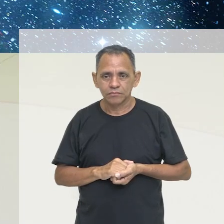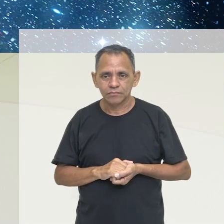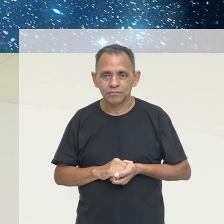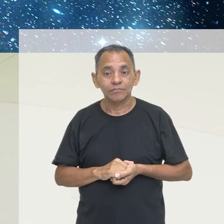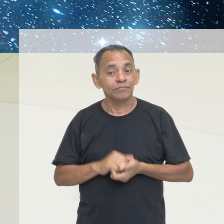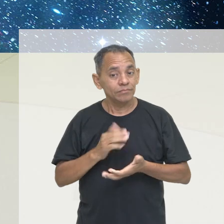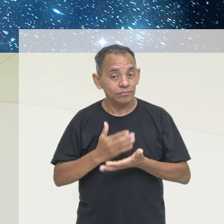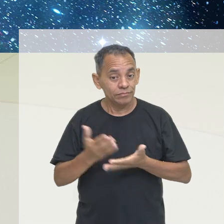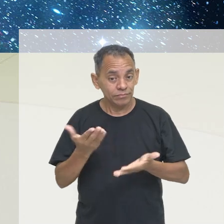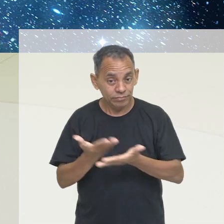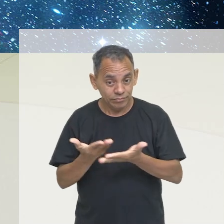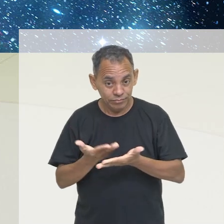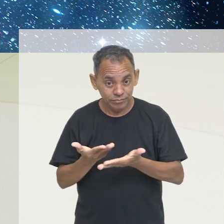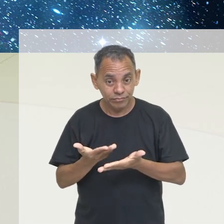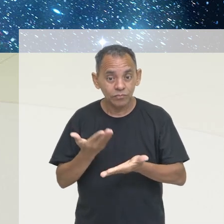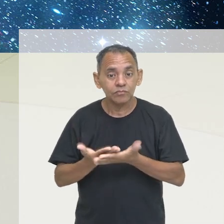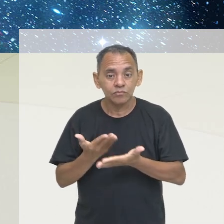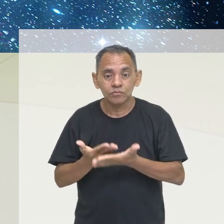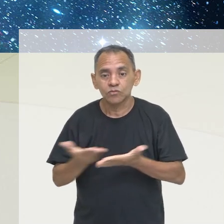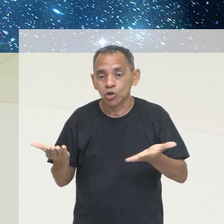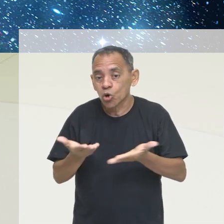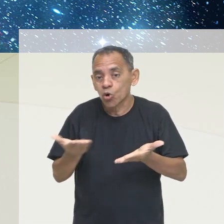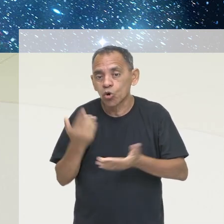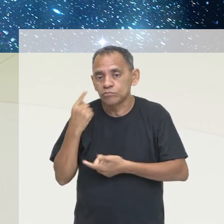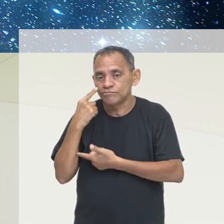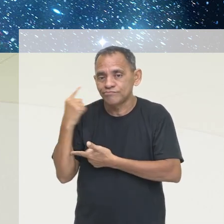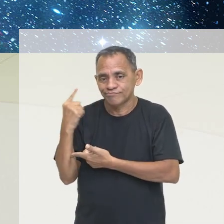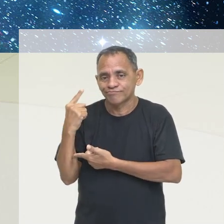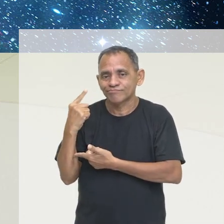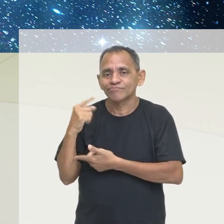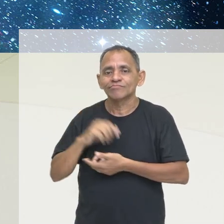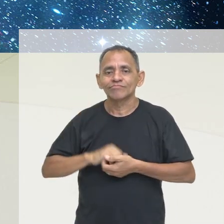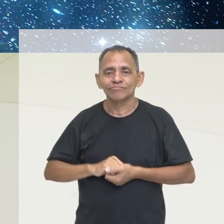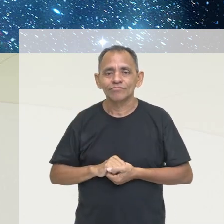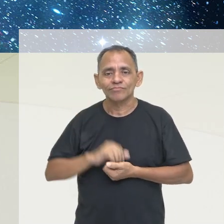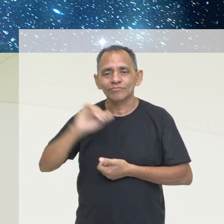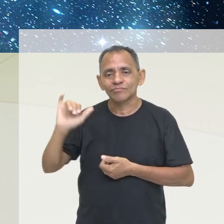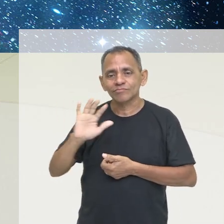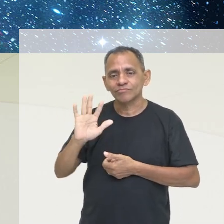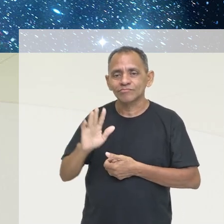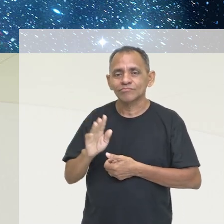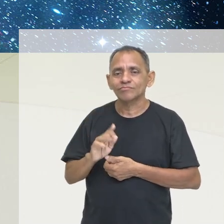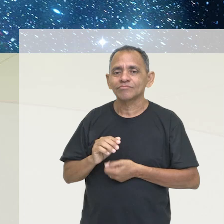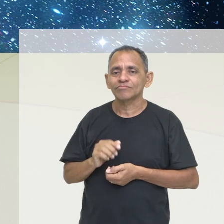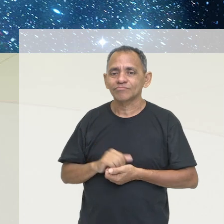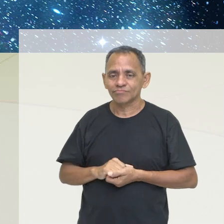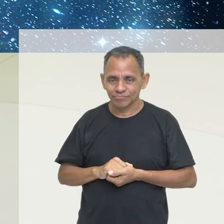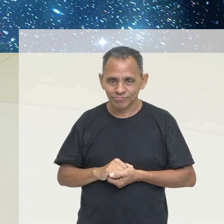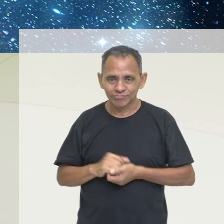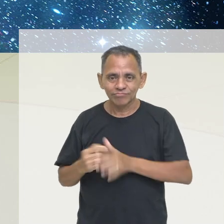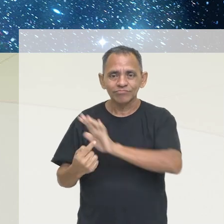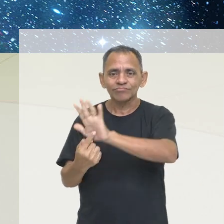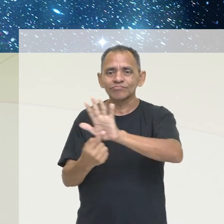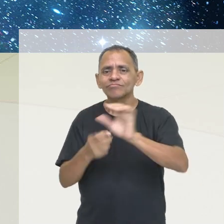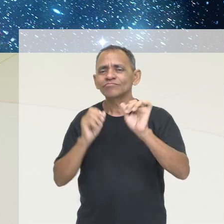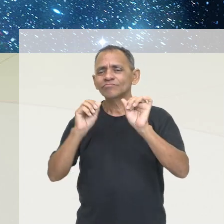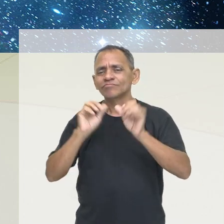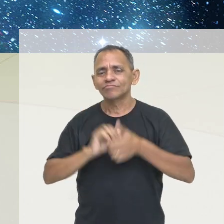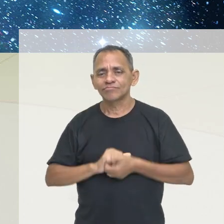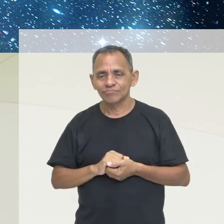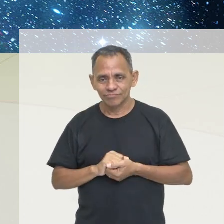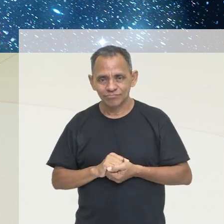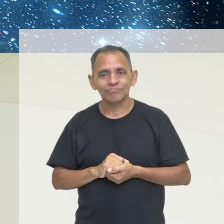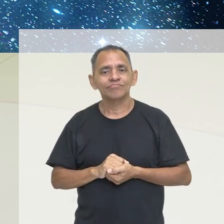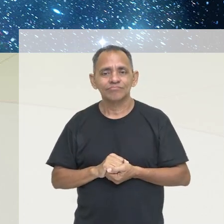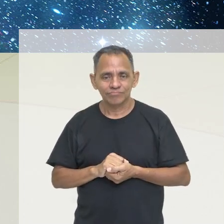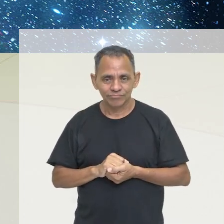Começamos a nossa aula com essa linda visão, justamente porque nós vamos falar sobre a origem